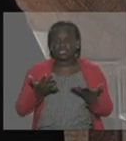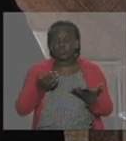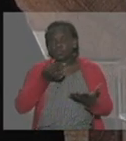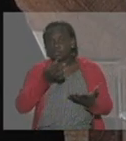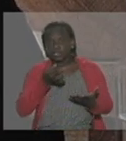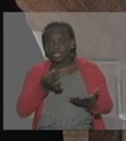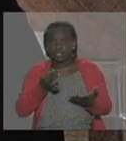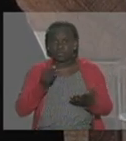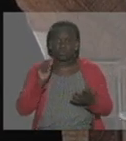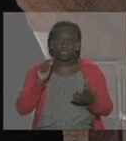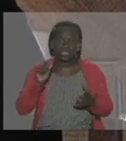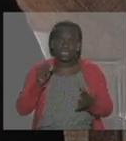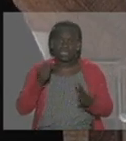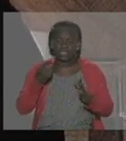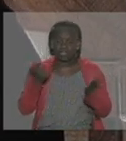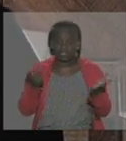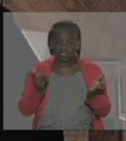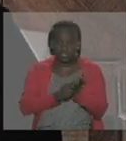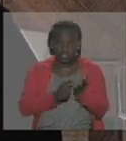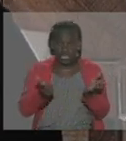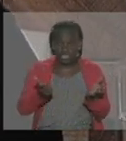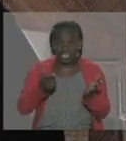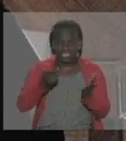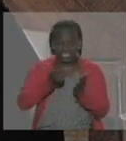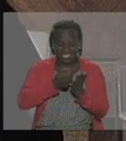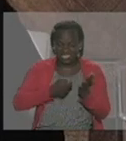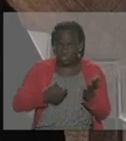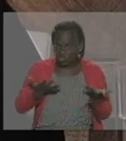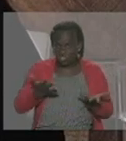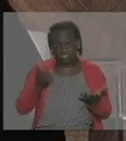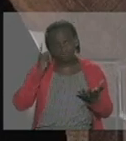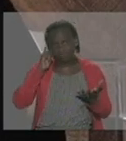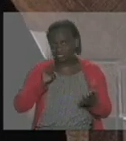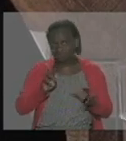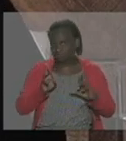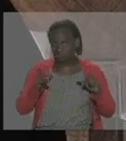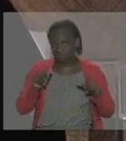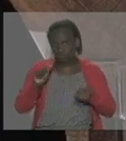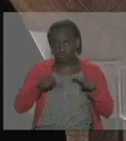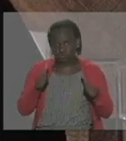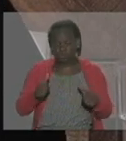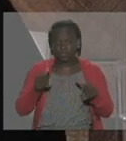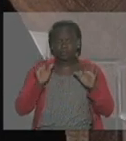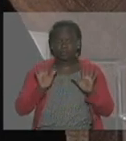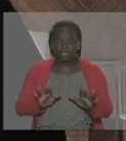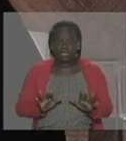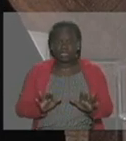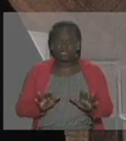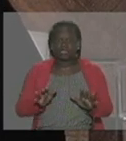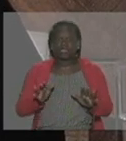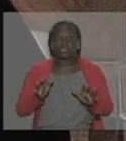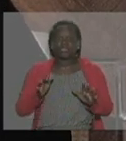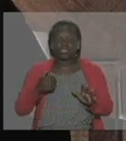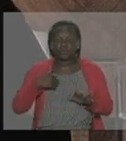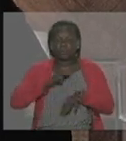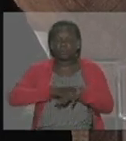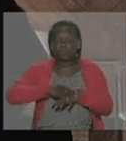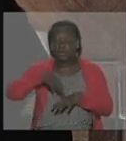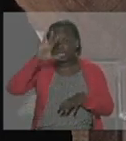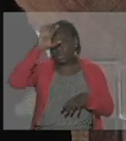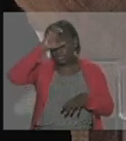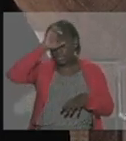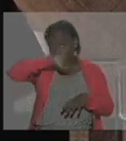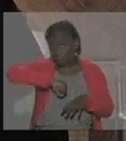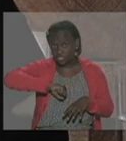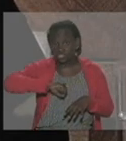descrever opinar sobre O que é uma redação hoje em dia mas o que eu mais